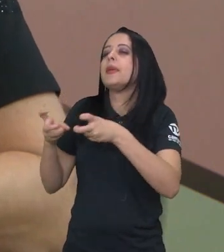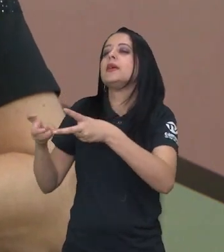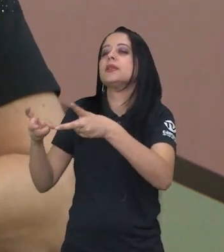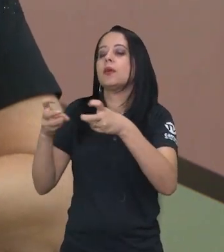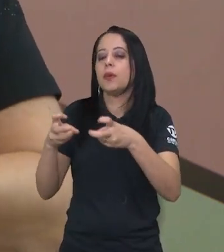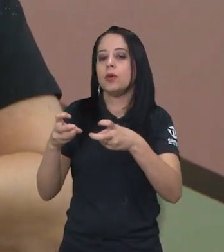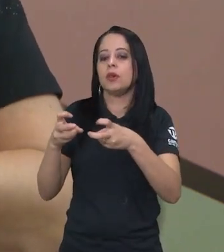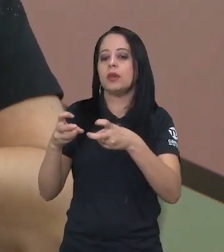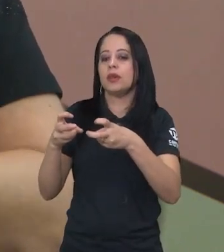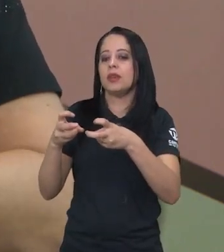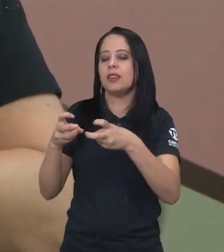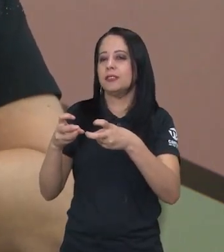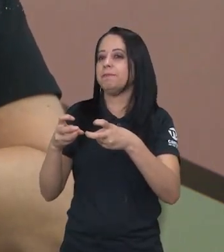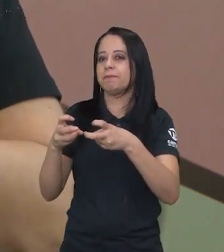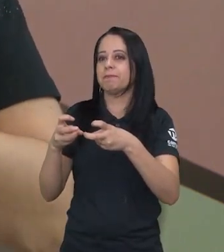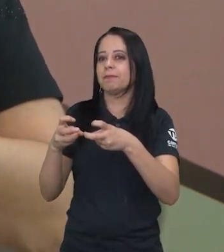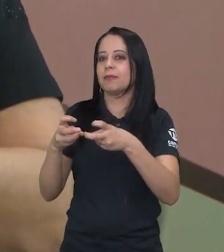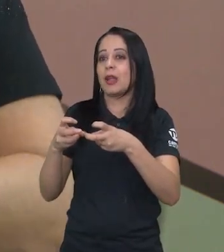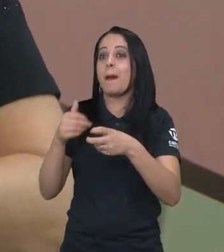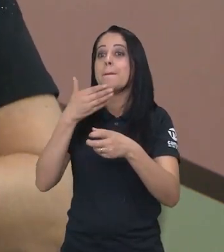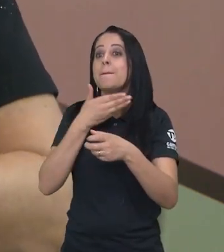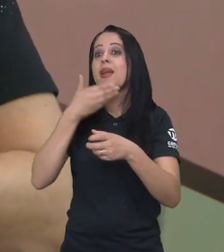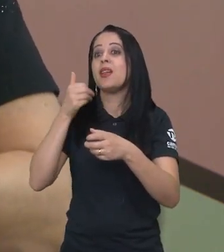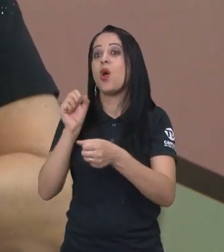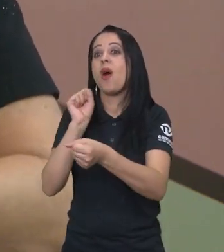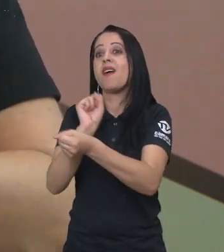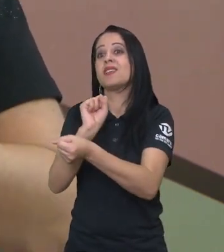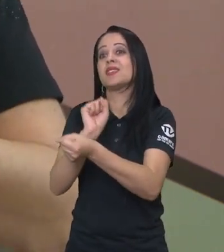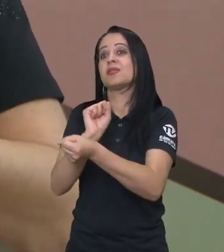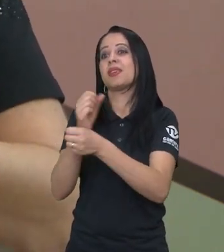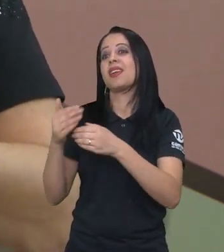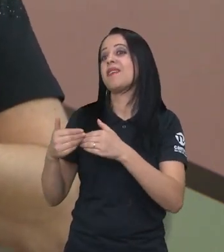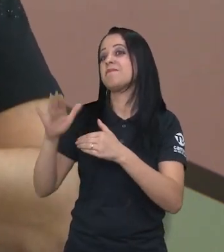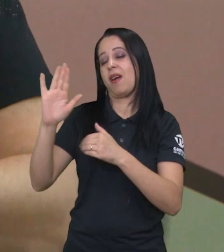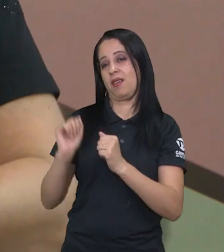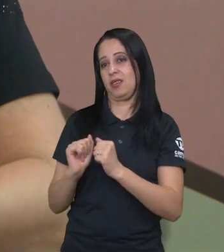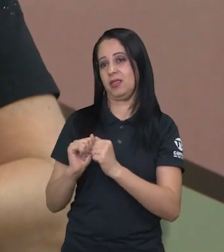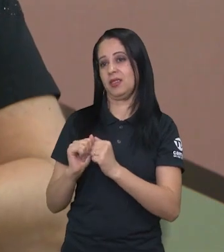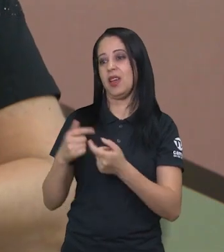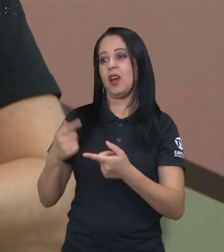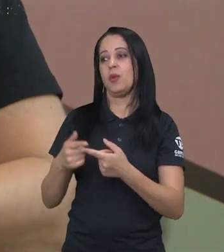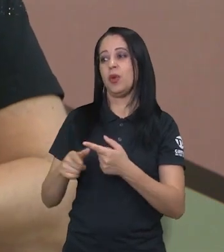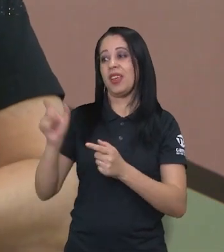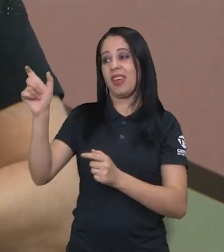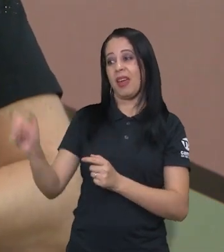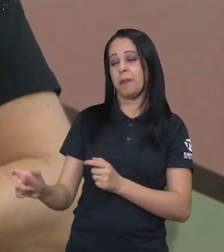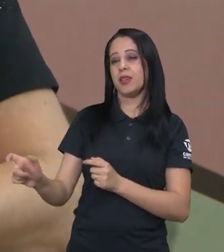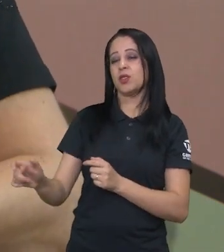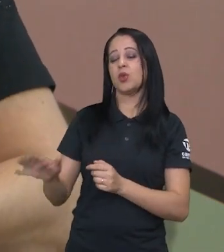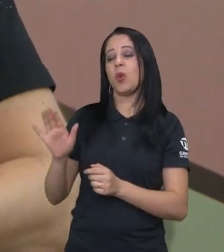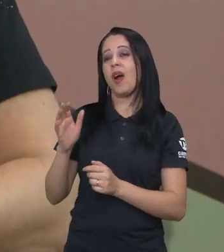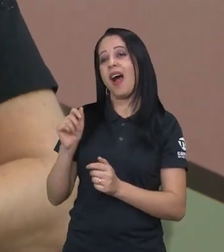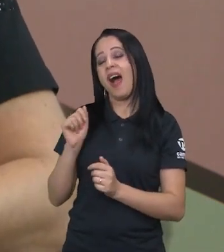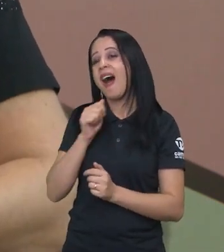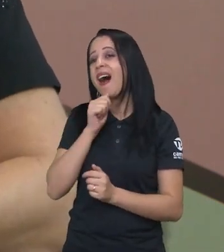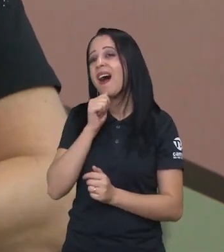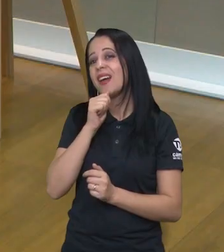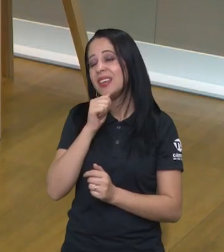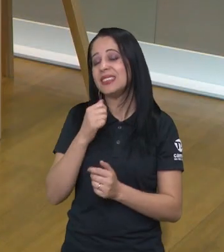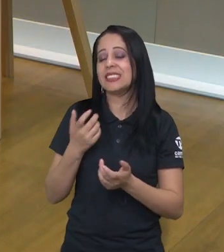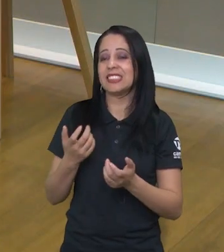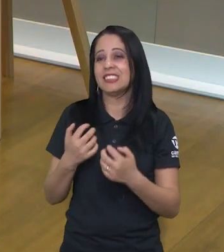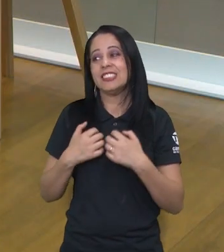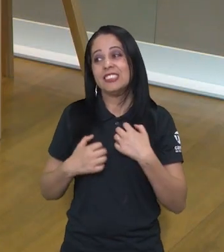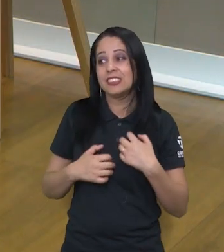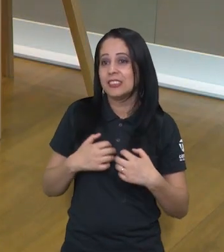ciclo seguinte, às vezes o ovário ainda não está 100% bom, a paciente ainda está desconfortável, eu costumo esperar um mês. Vale a pena esperar um